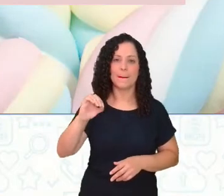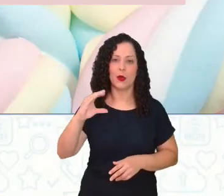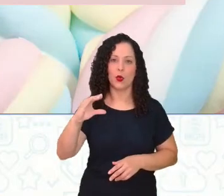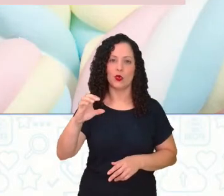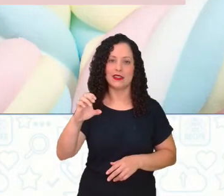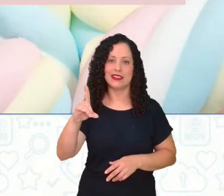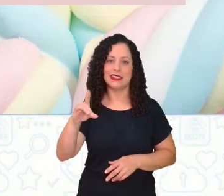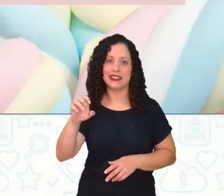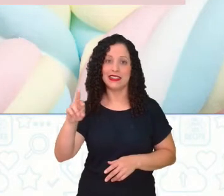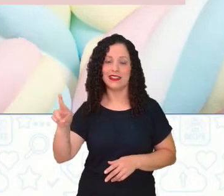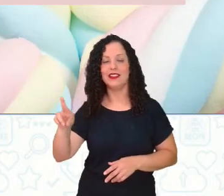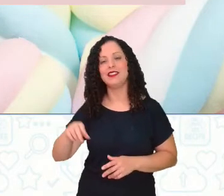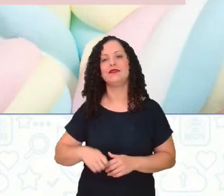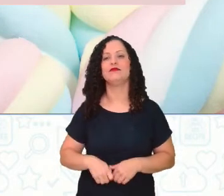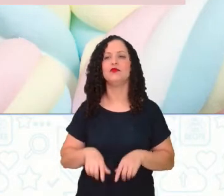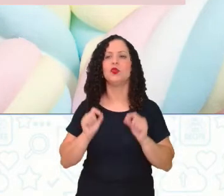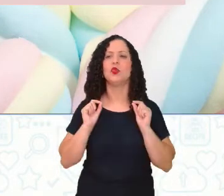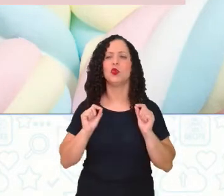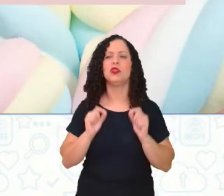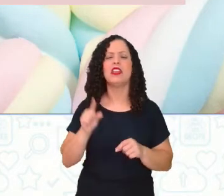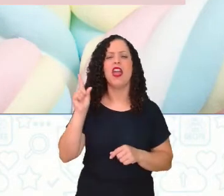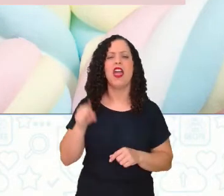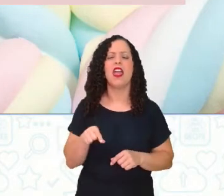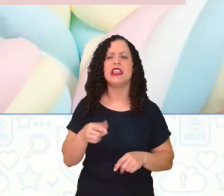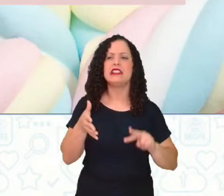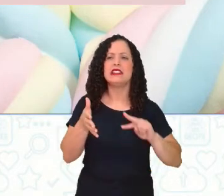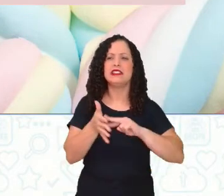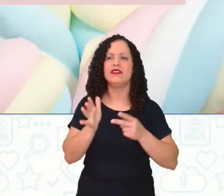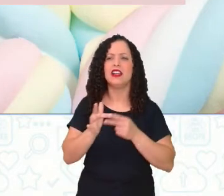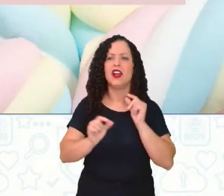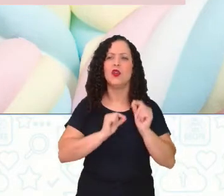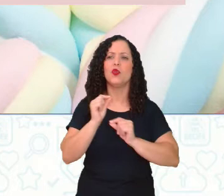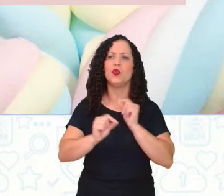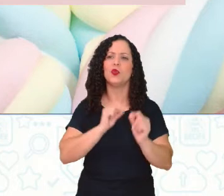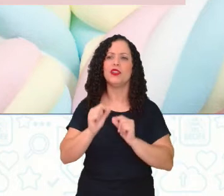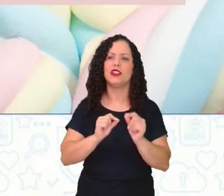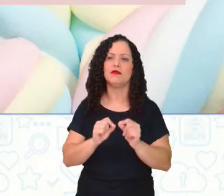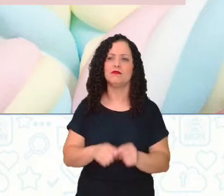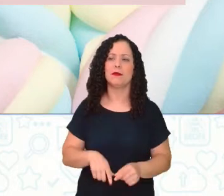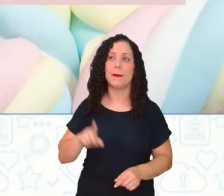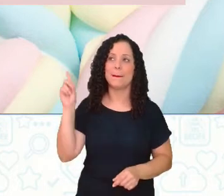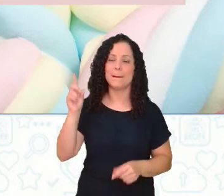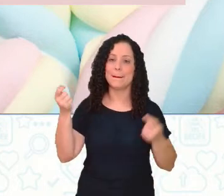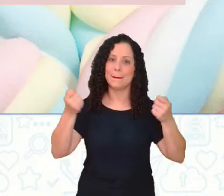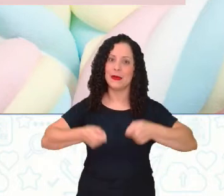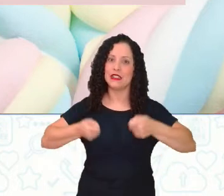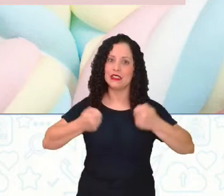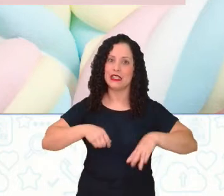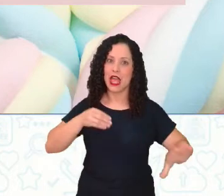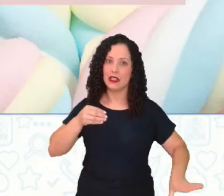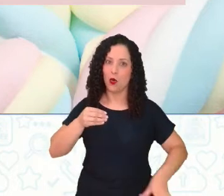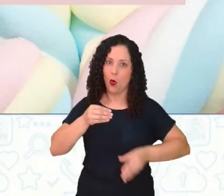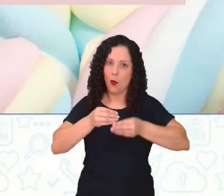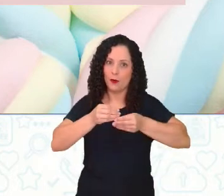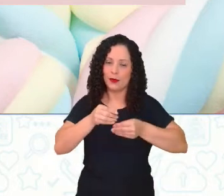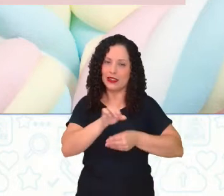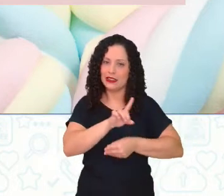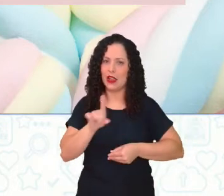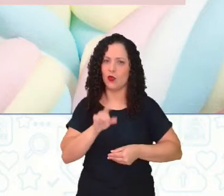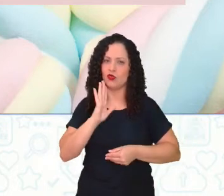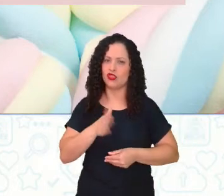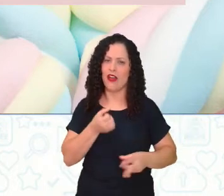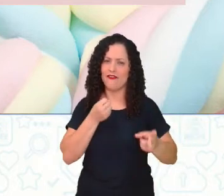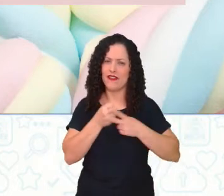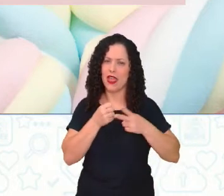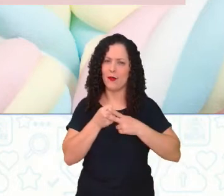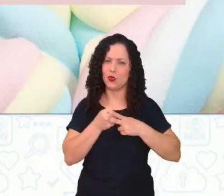com o sentido de fundamento, é verbo intransitivo, ou seja, ele não precisa de quê? De complemento. É um verbo que existe